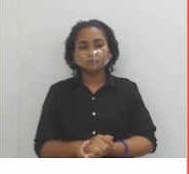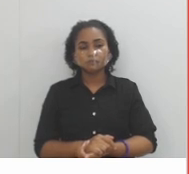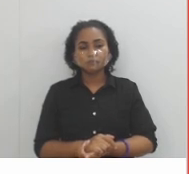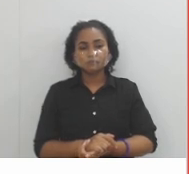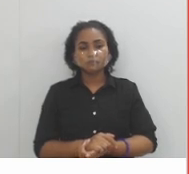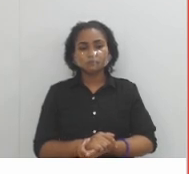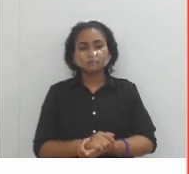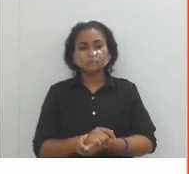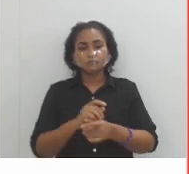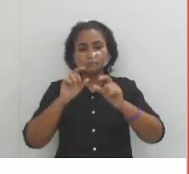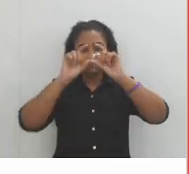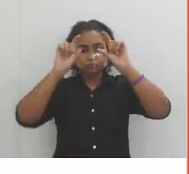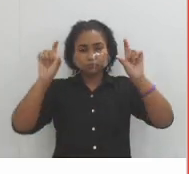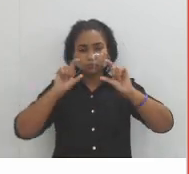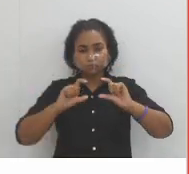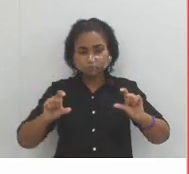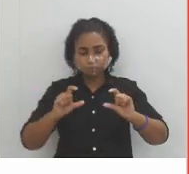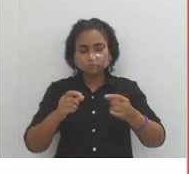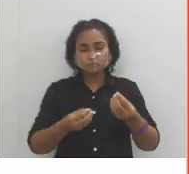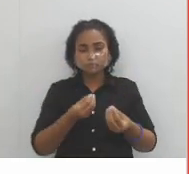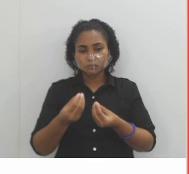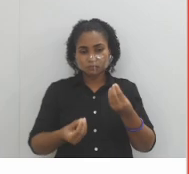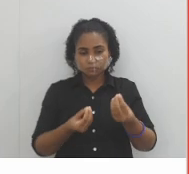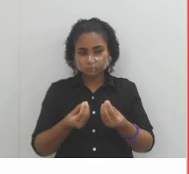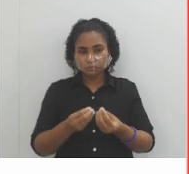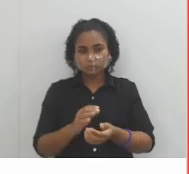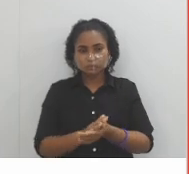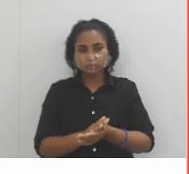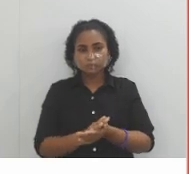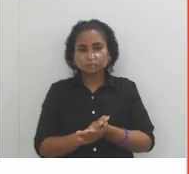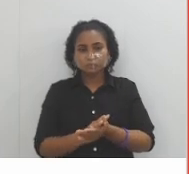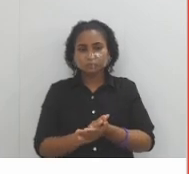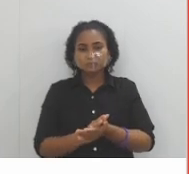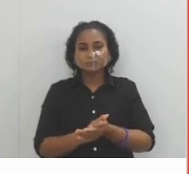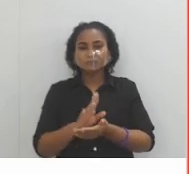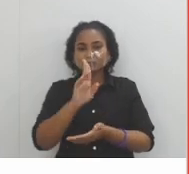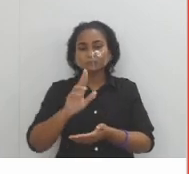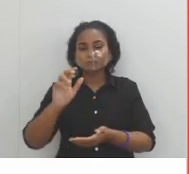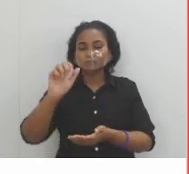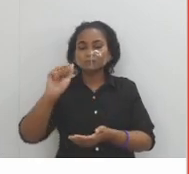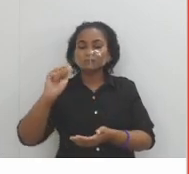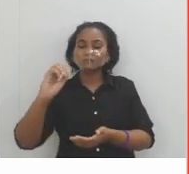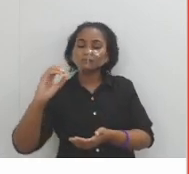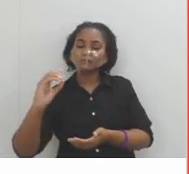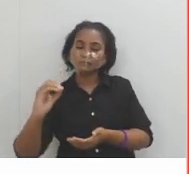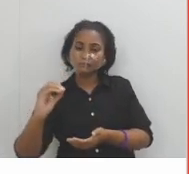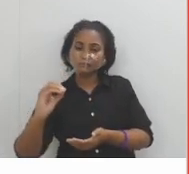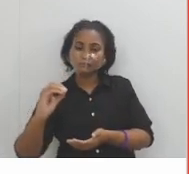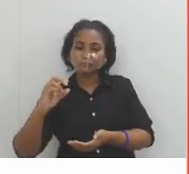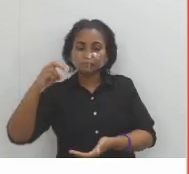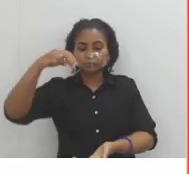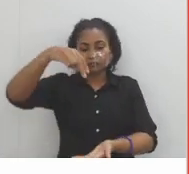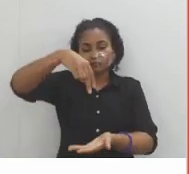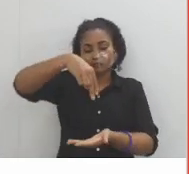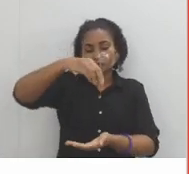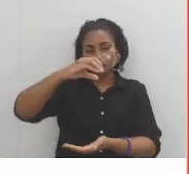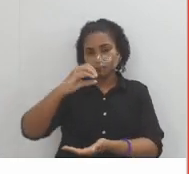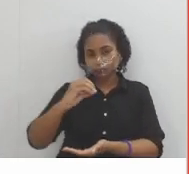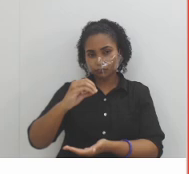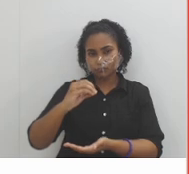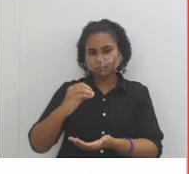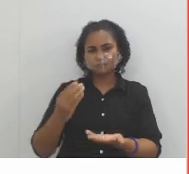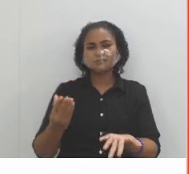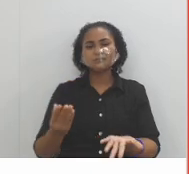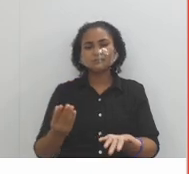pessoal veja bem direitinho. Vê só, preste atenção. Cheguei ao metrô, cheguei no metrô.